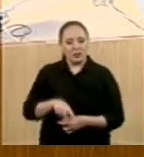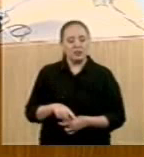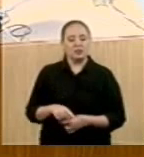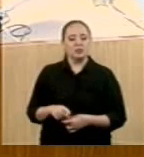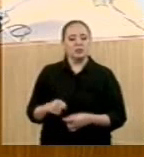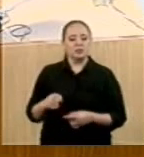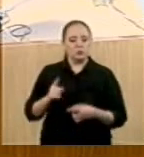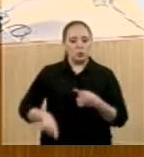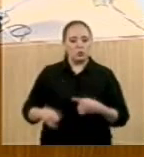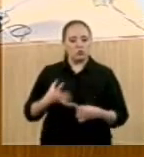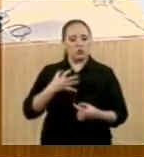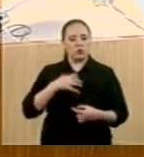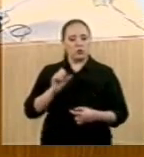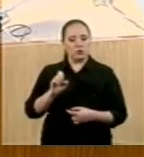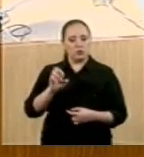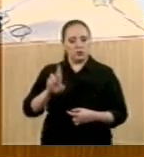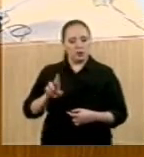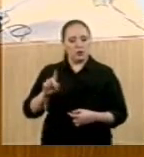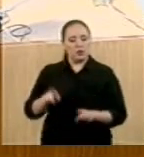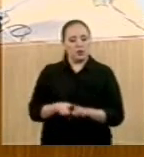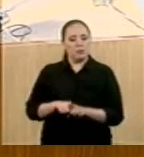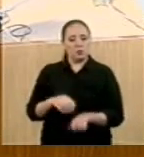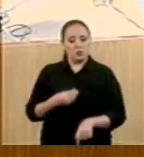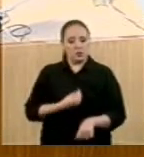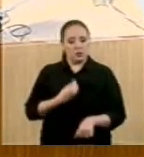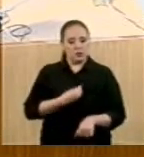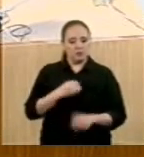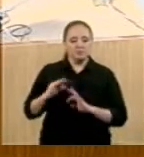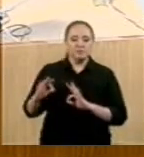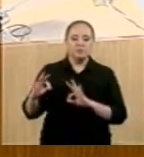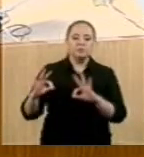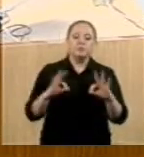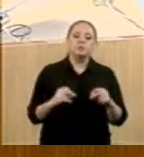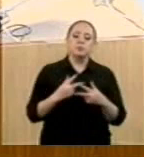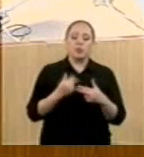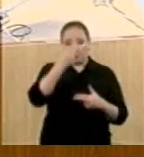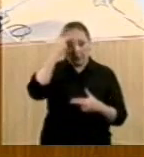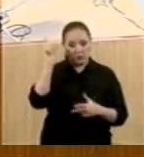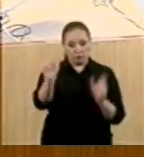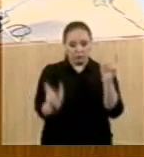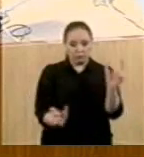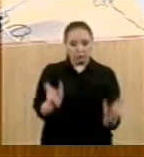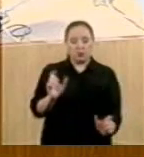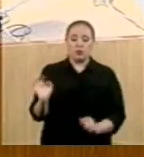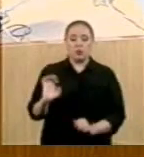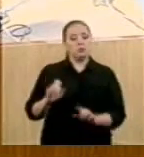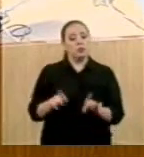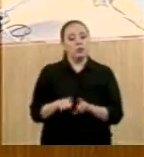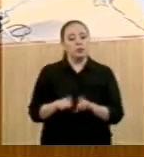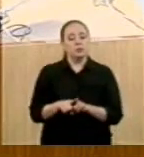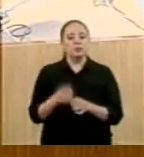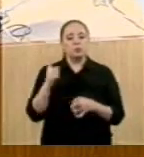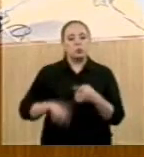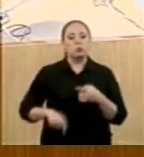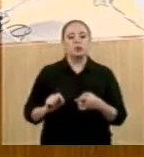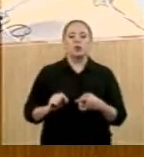de existir. Viola subjetivamente a todas e cada uma dessas pessoas e também viola o